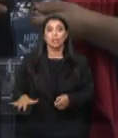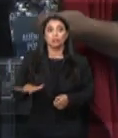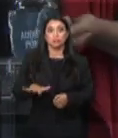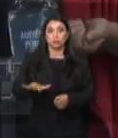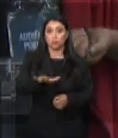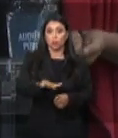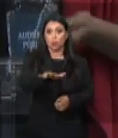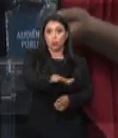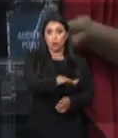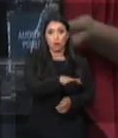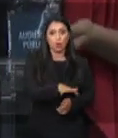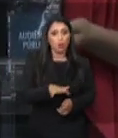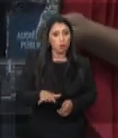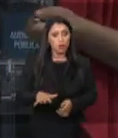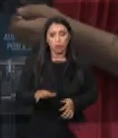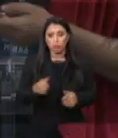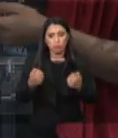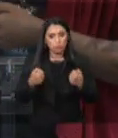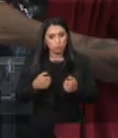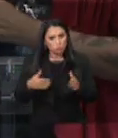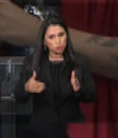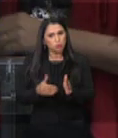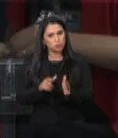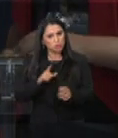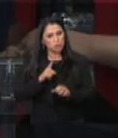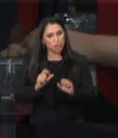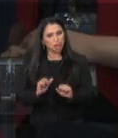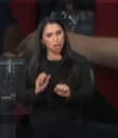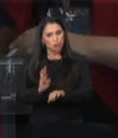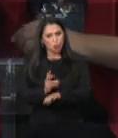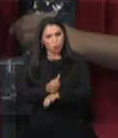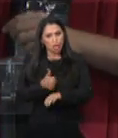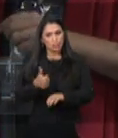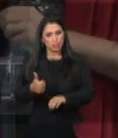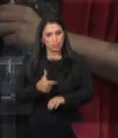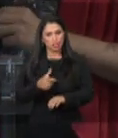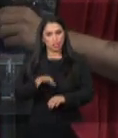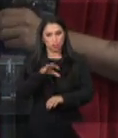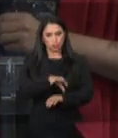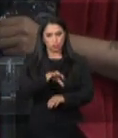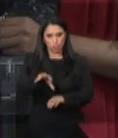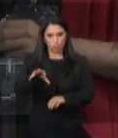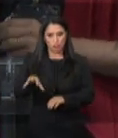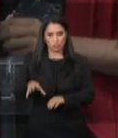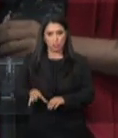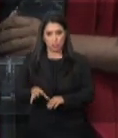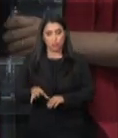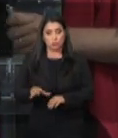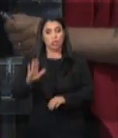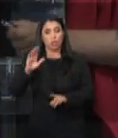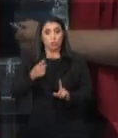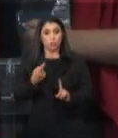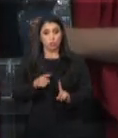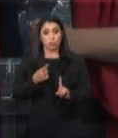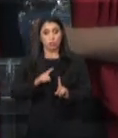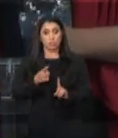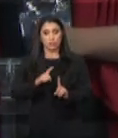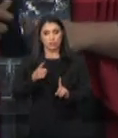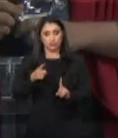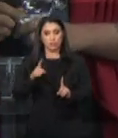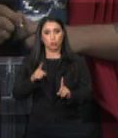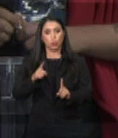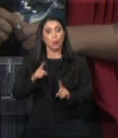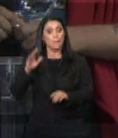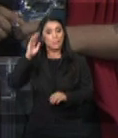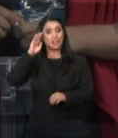os espaços em todos os locais que ela seja atendida com qualidade em todos esses espaços Mas qual o principal desafio a porofobia da população